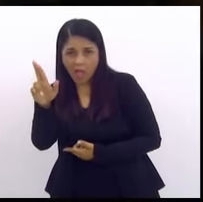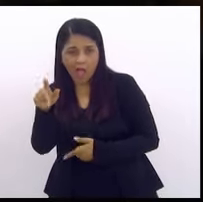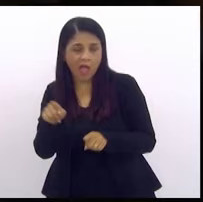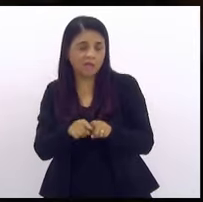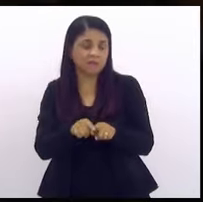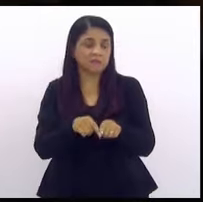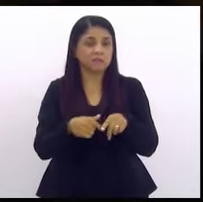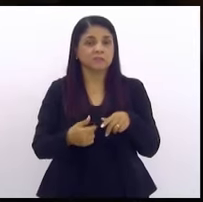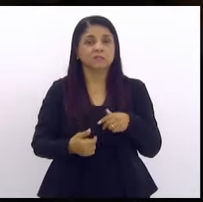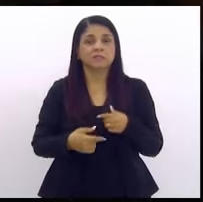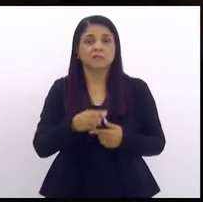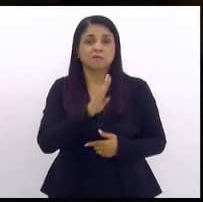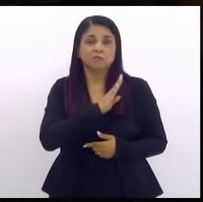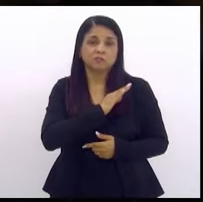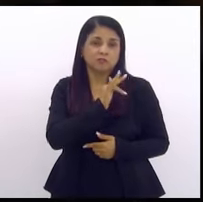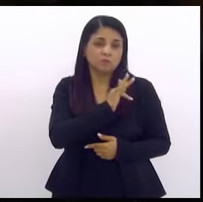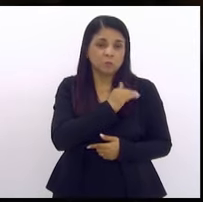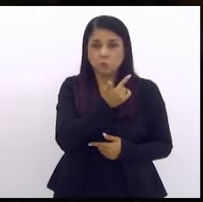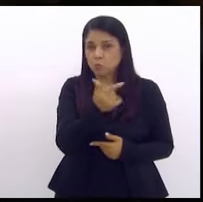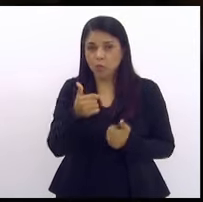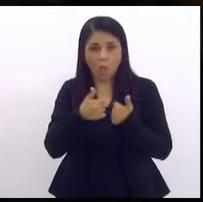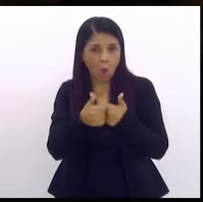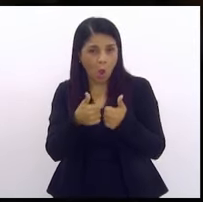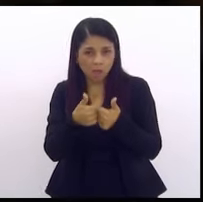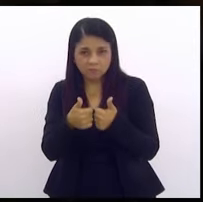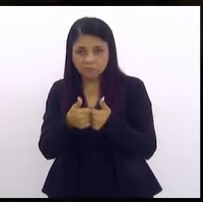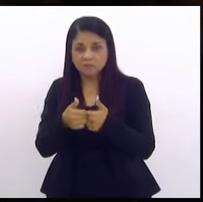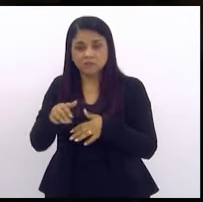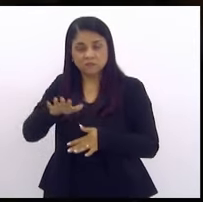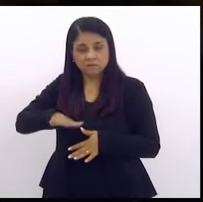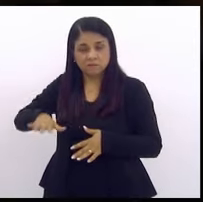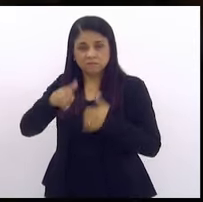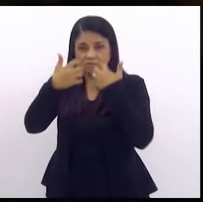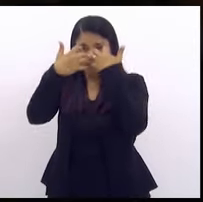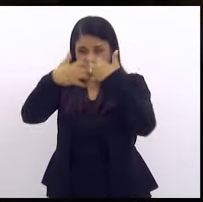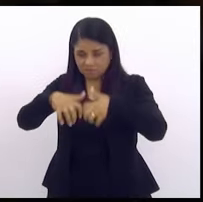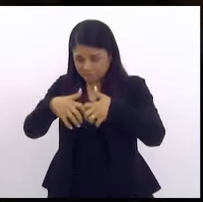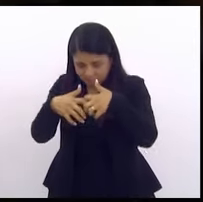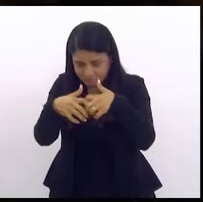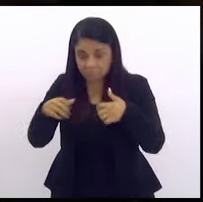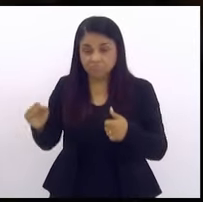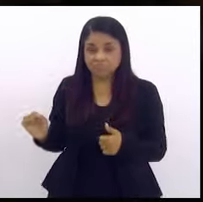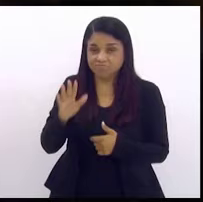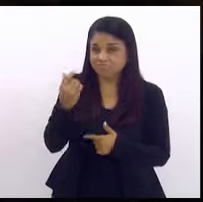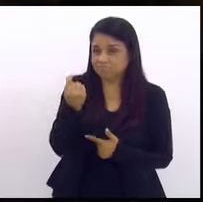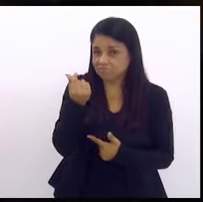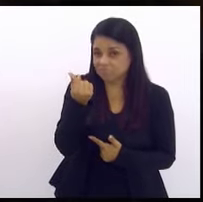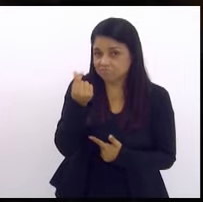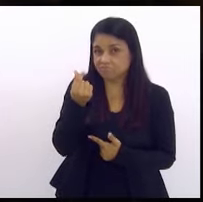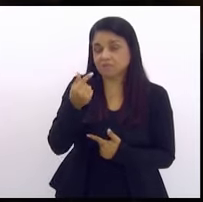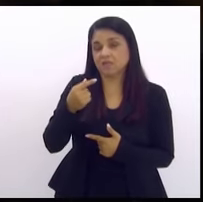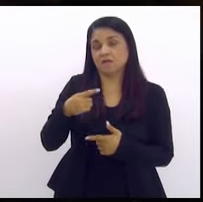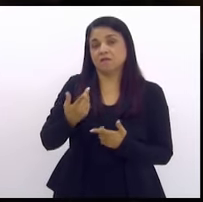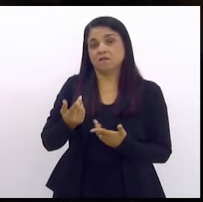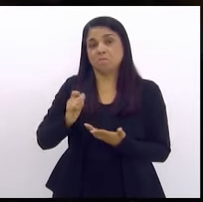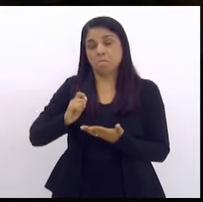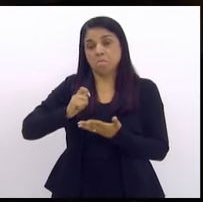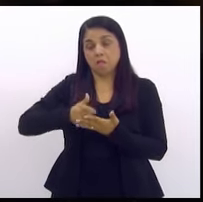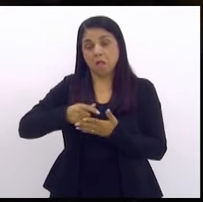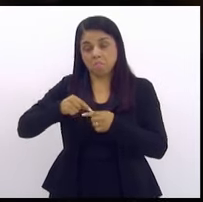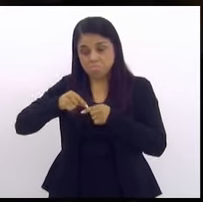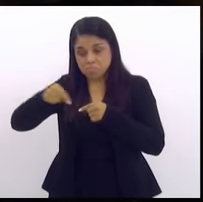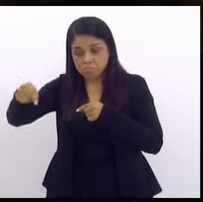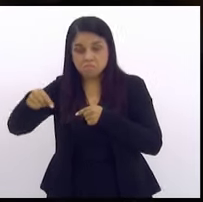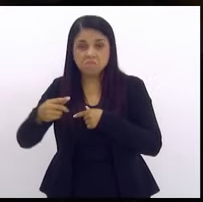Fluminense, porque não tem ônibus suficiente, seja na minha região serrana, porque a tarifa é cara para andar poucos